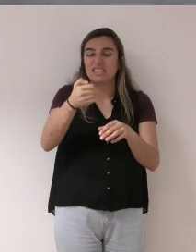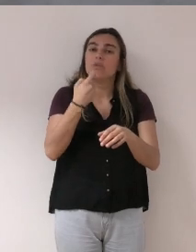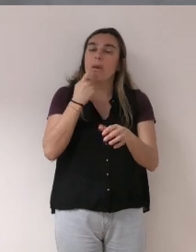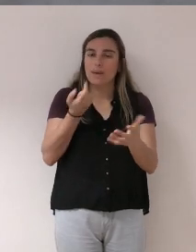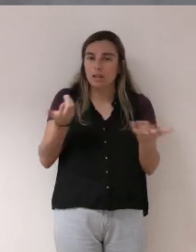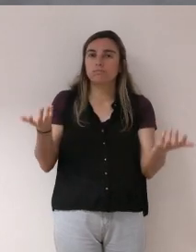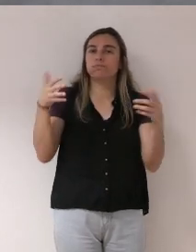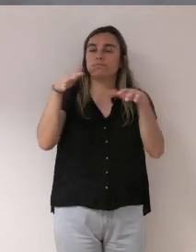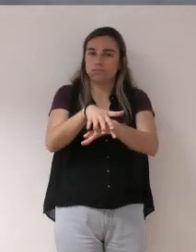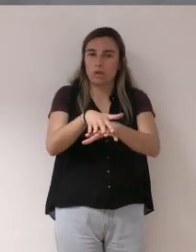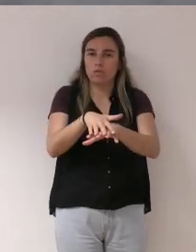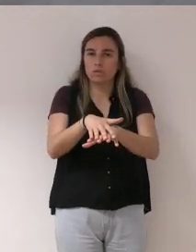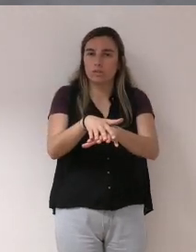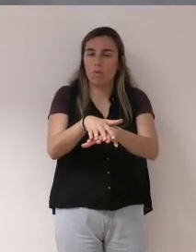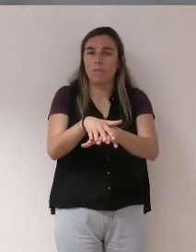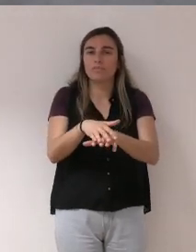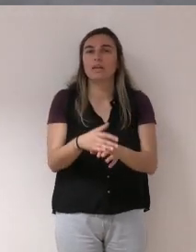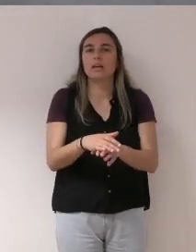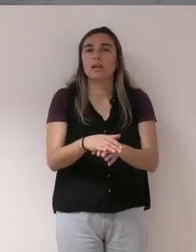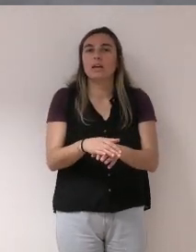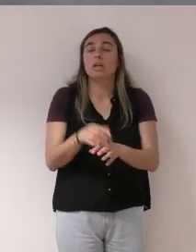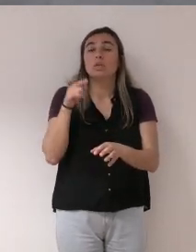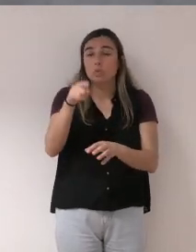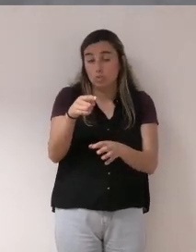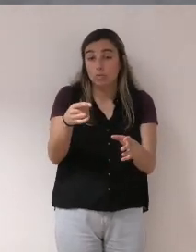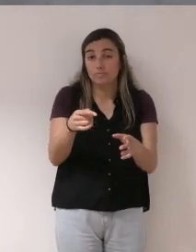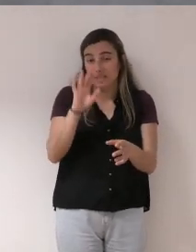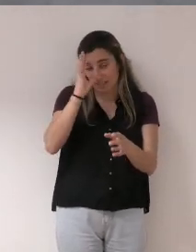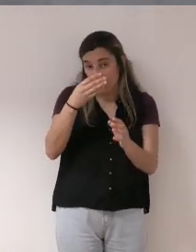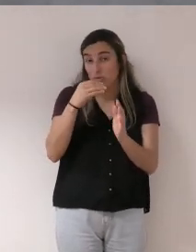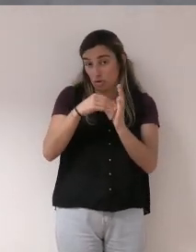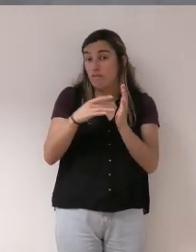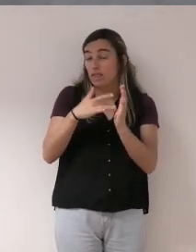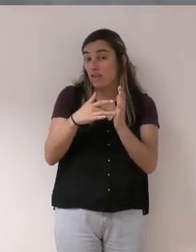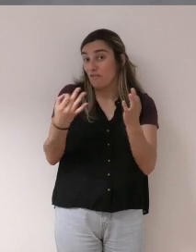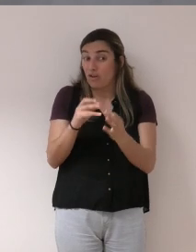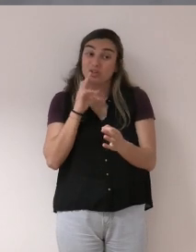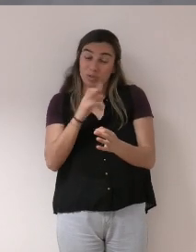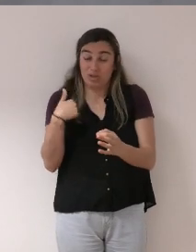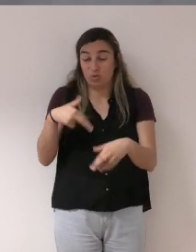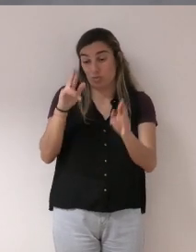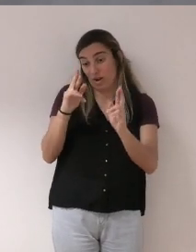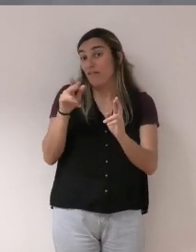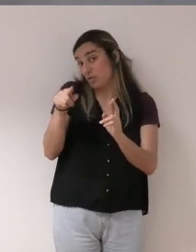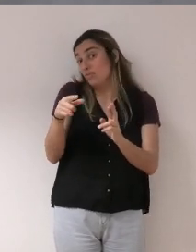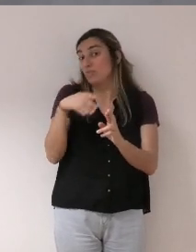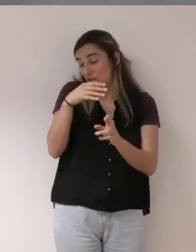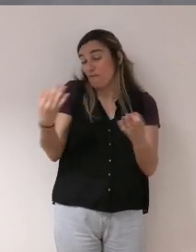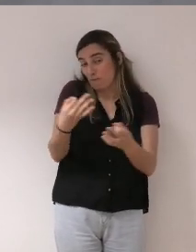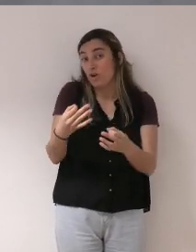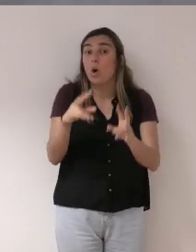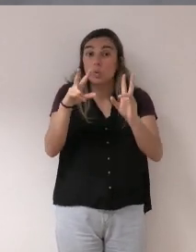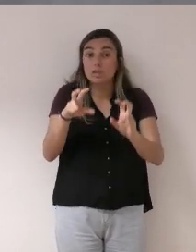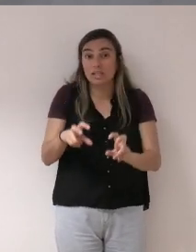Consegue-se imaginar a escrever os seus livros? Porque a sua resposta, enfim, é aquela que eu esperava, não é? Os temas que